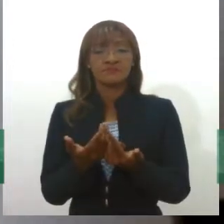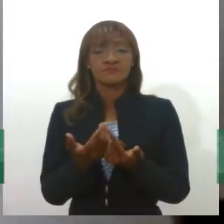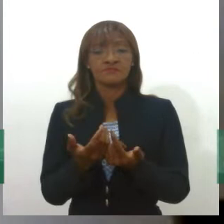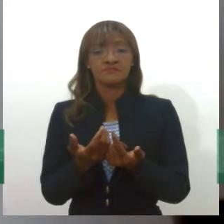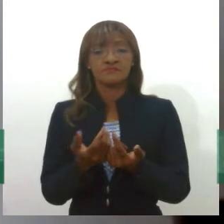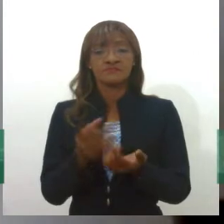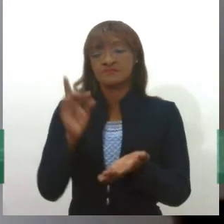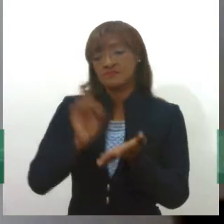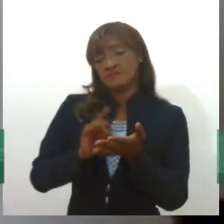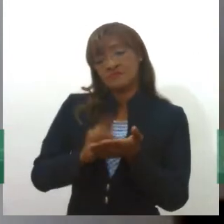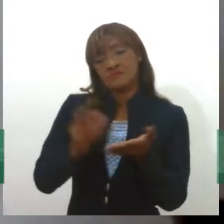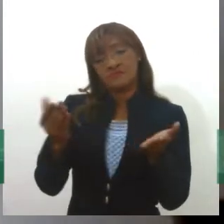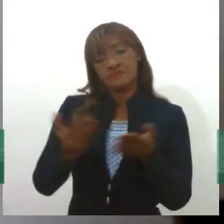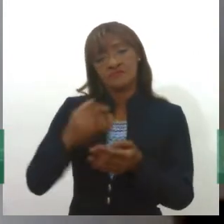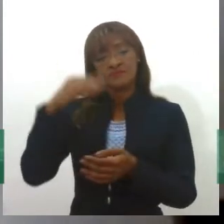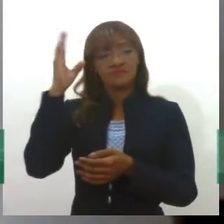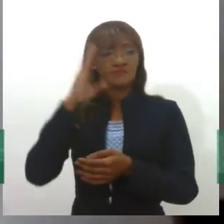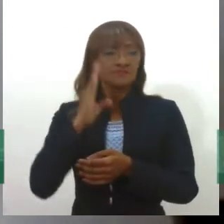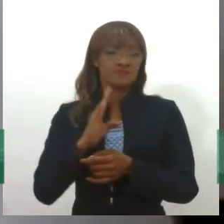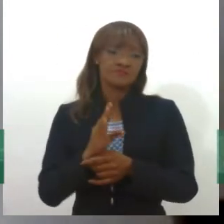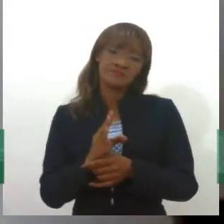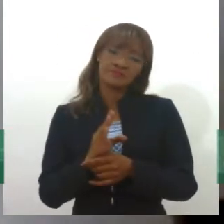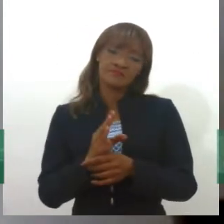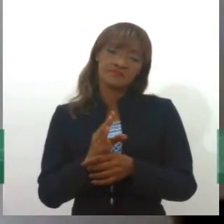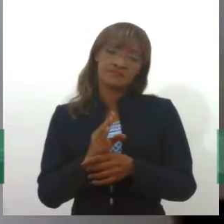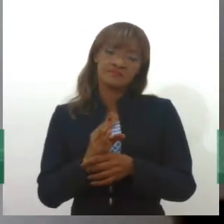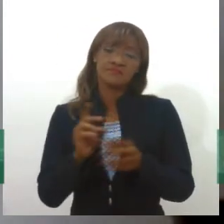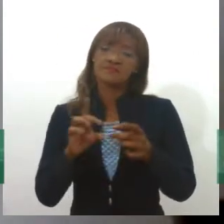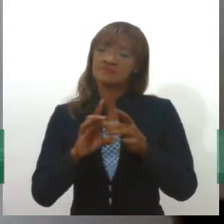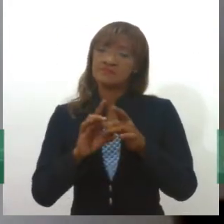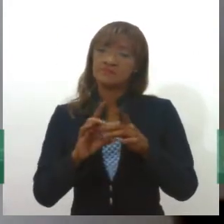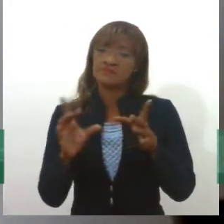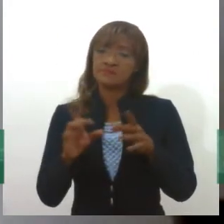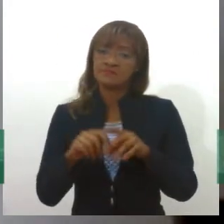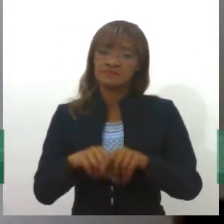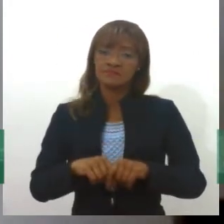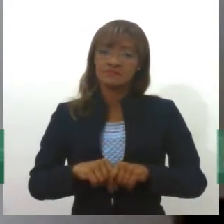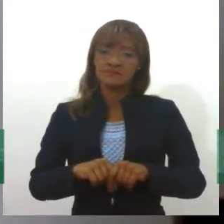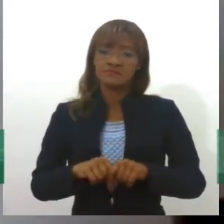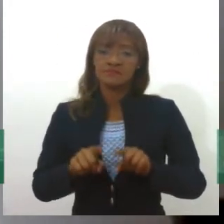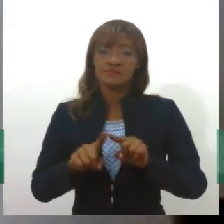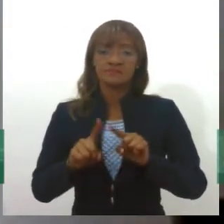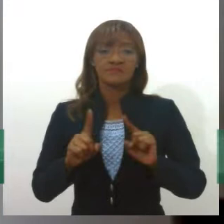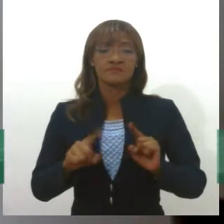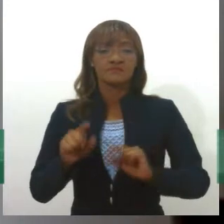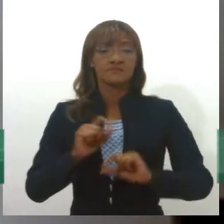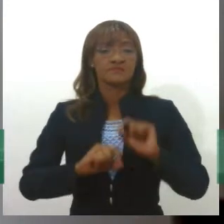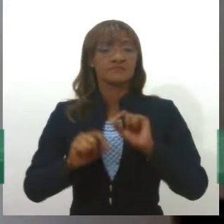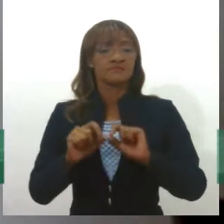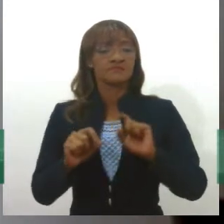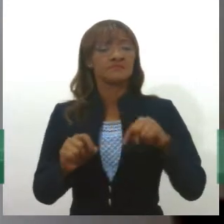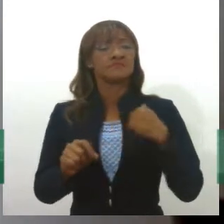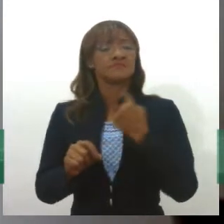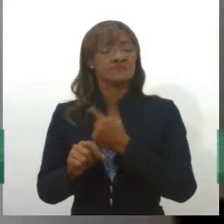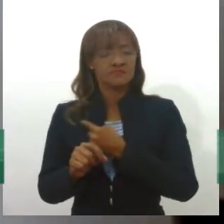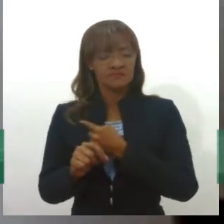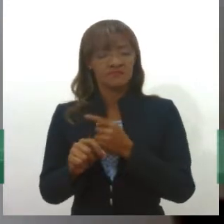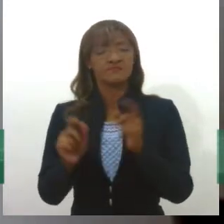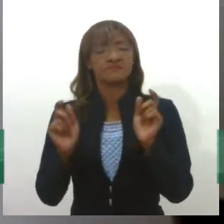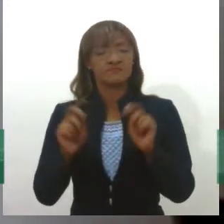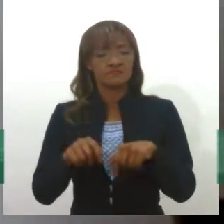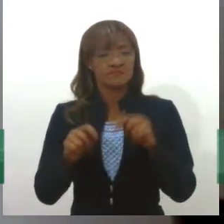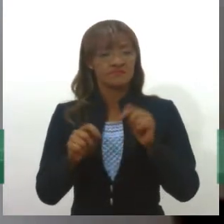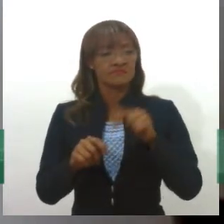da realidade brasileira, dentro do processo democrático brasileiro, mas qualitativamente eu acho que a gente pode registrar sim um